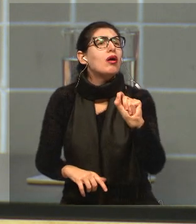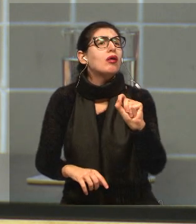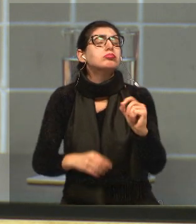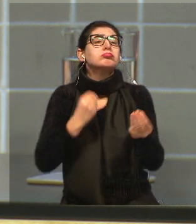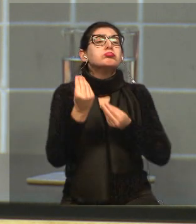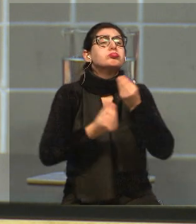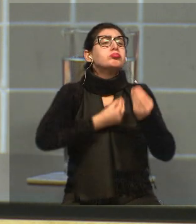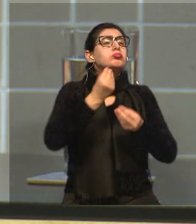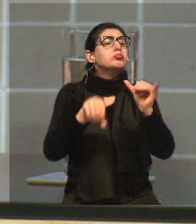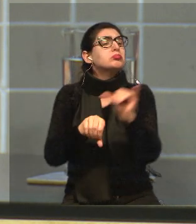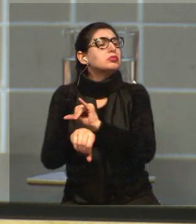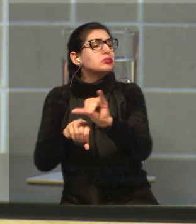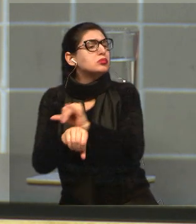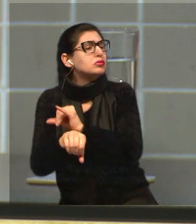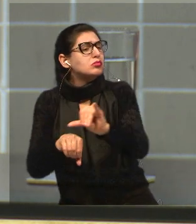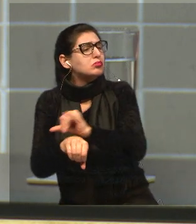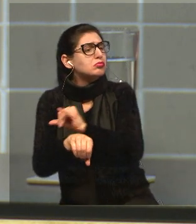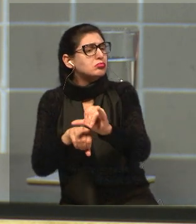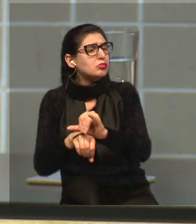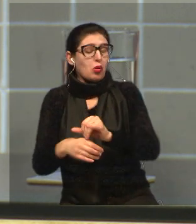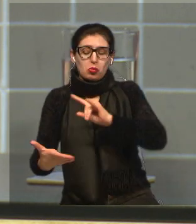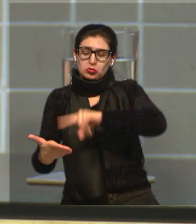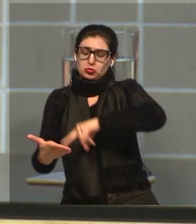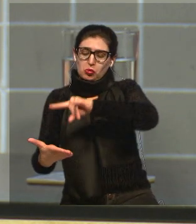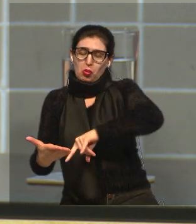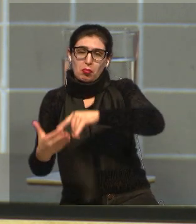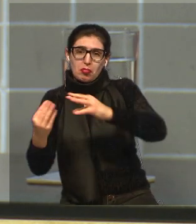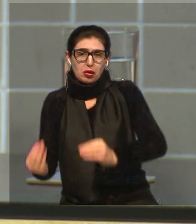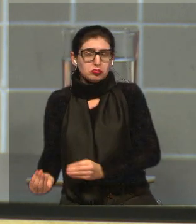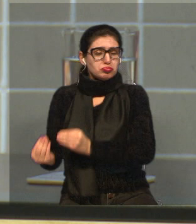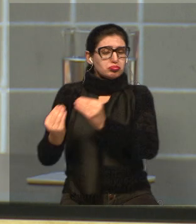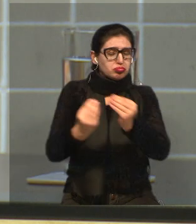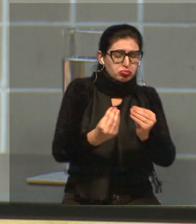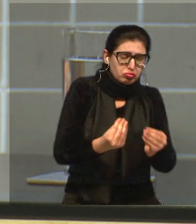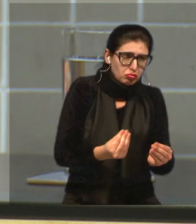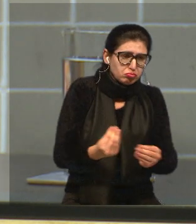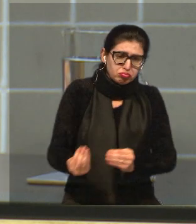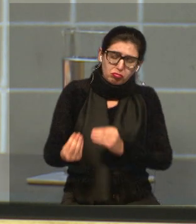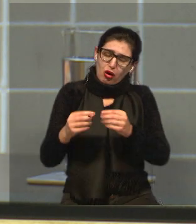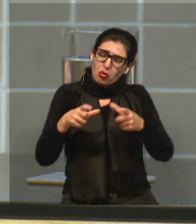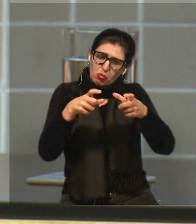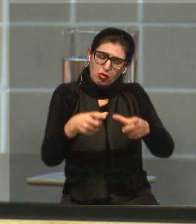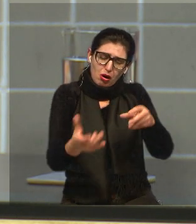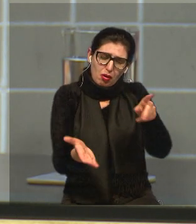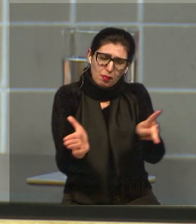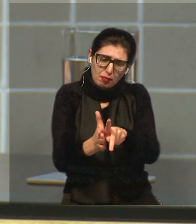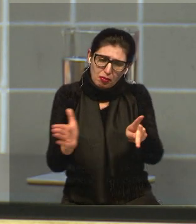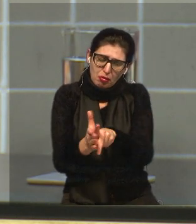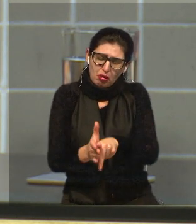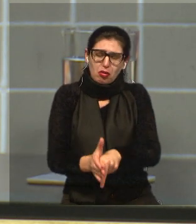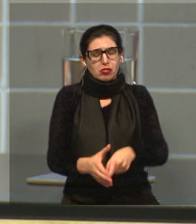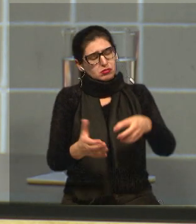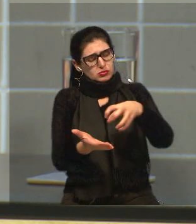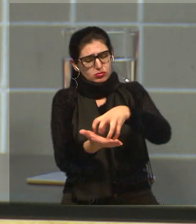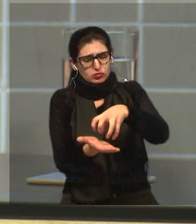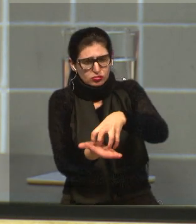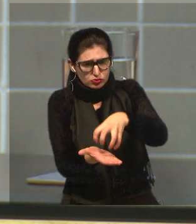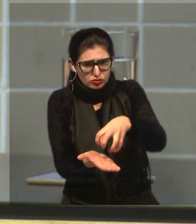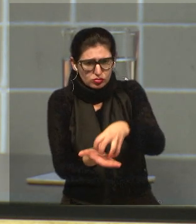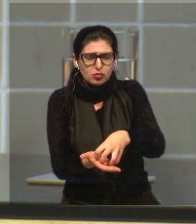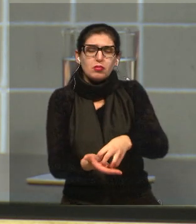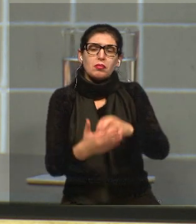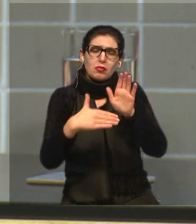encaminhamentos necessários aos órgãos competentes para um atendimento não somente à criança e adolescente,